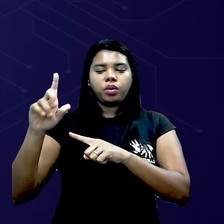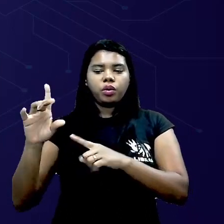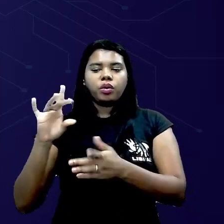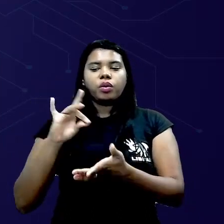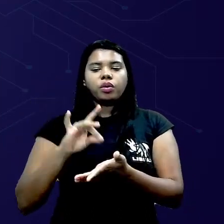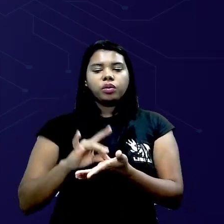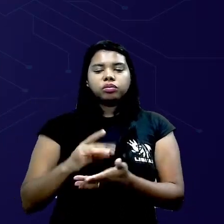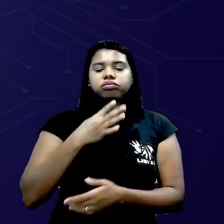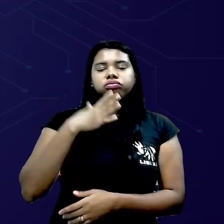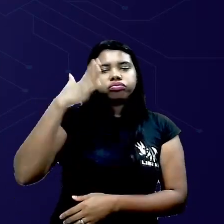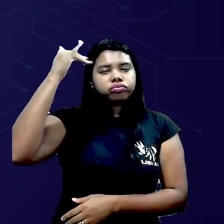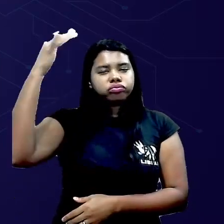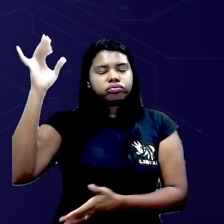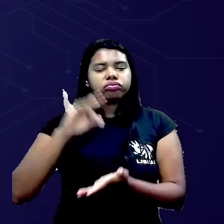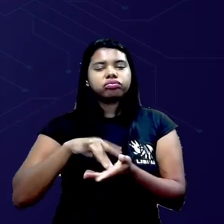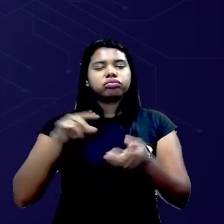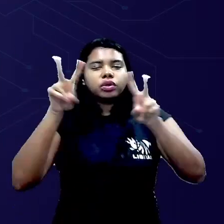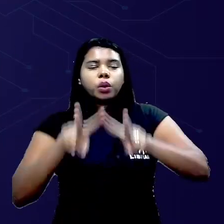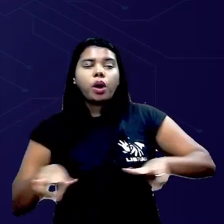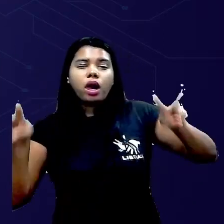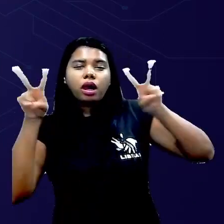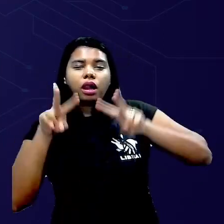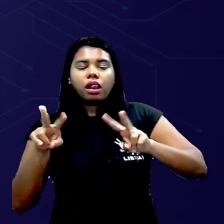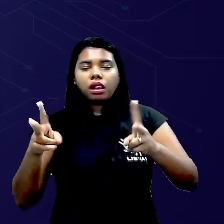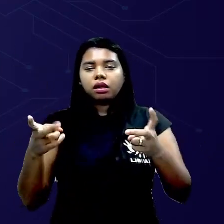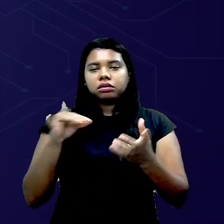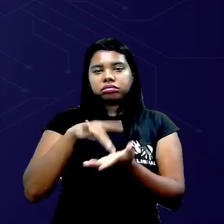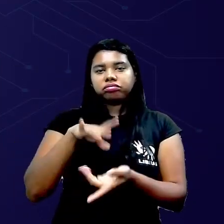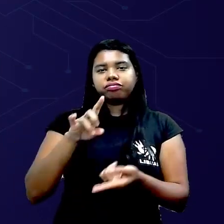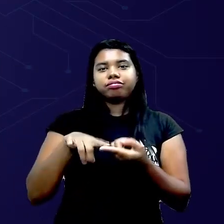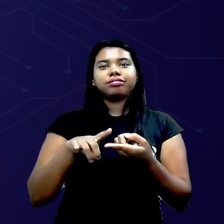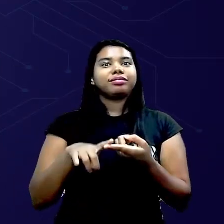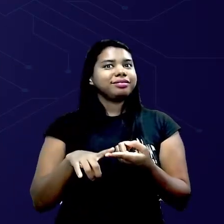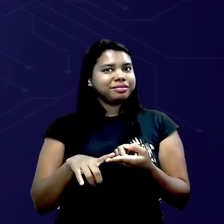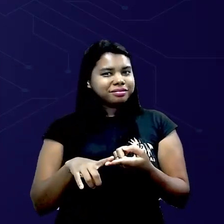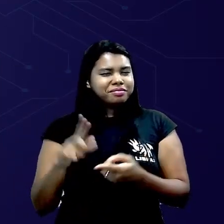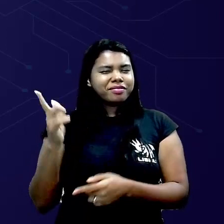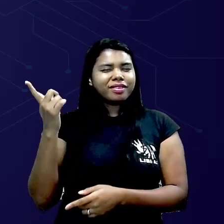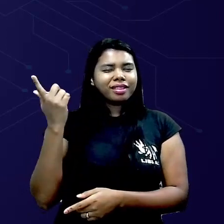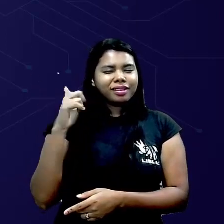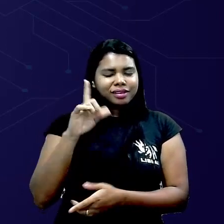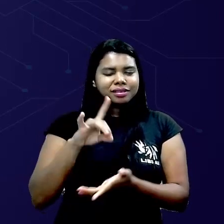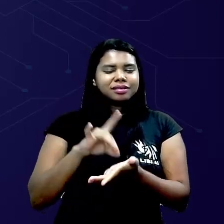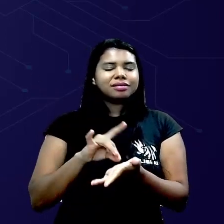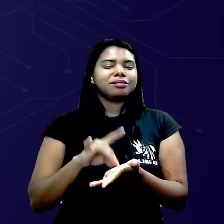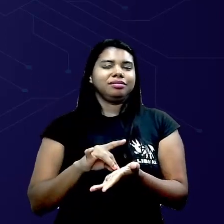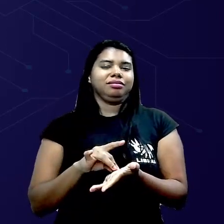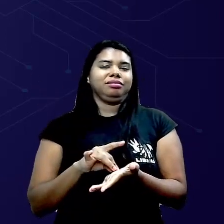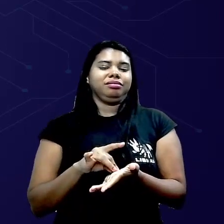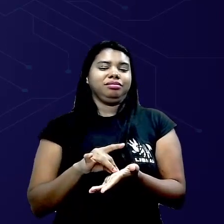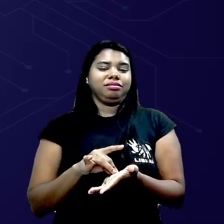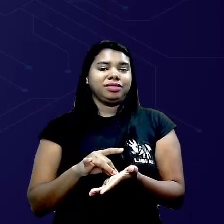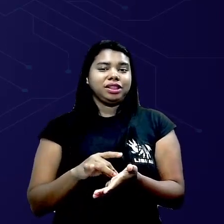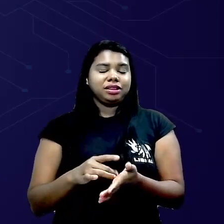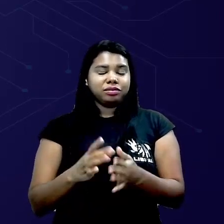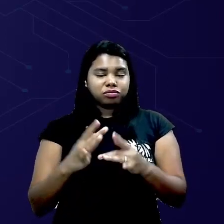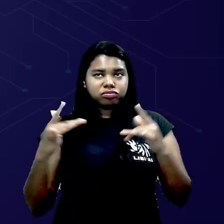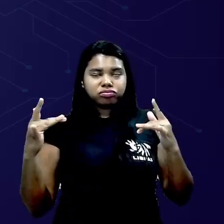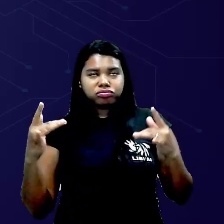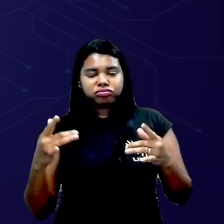é extraordinário, visual. O pessoal lá consegue fazer uma realidade estendida, que é um negócio